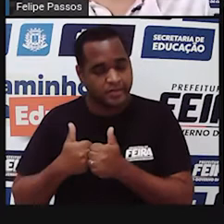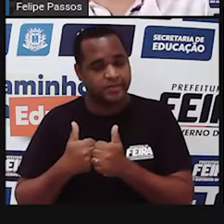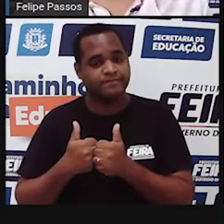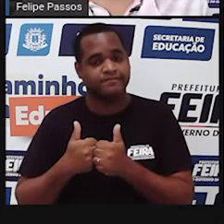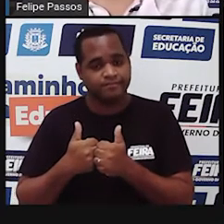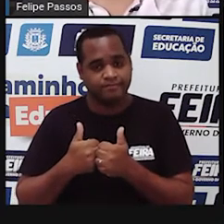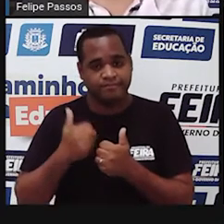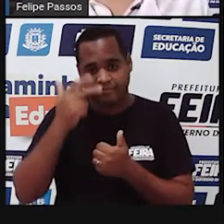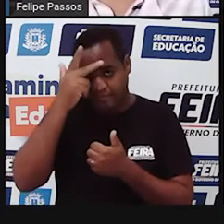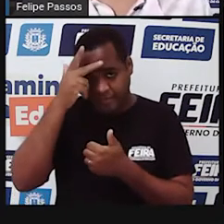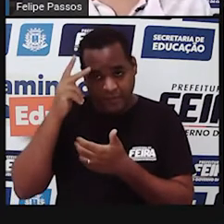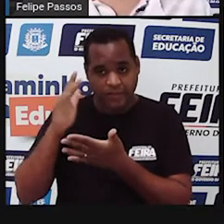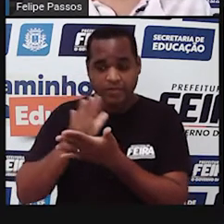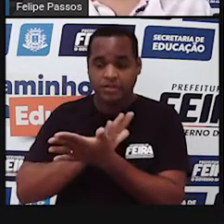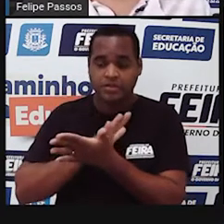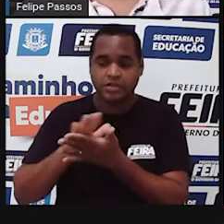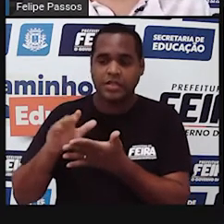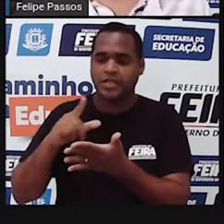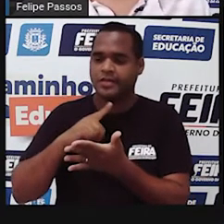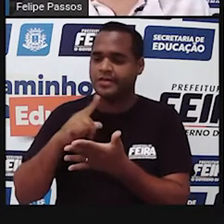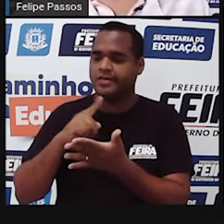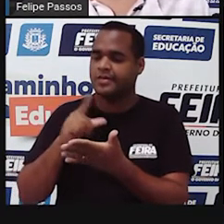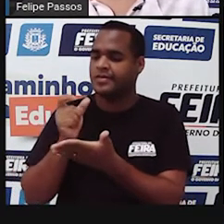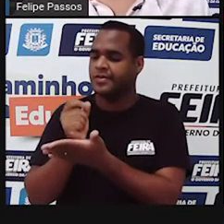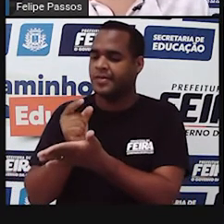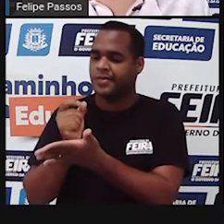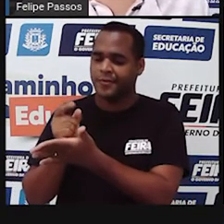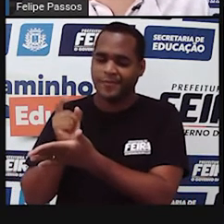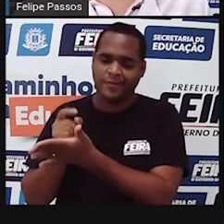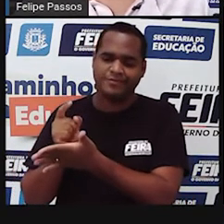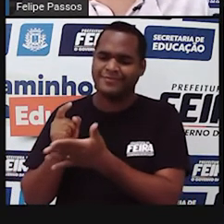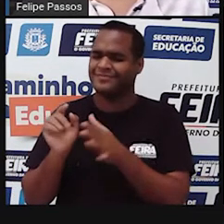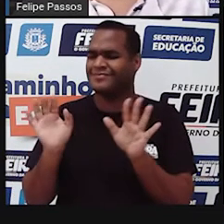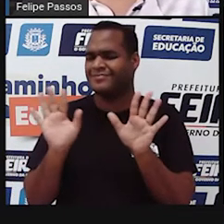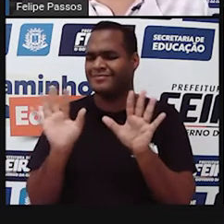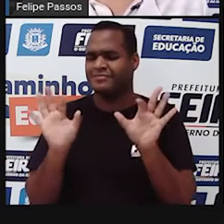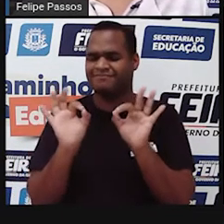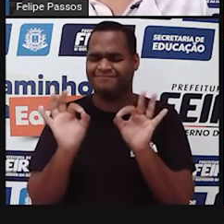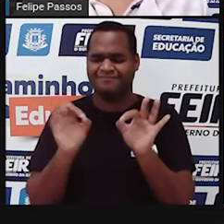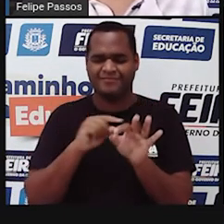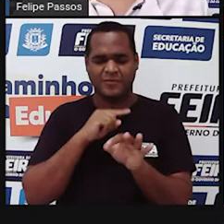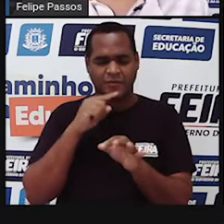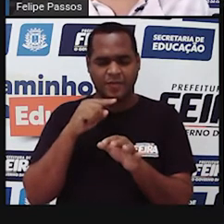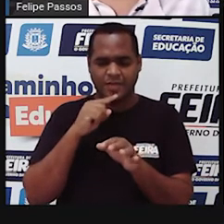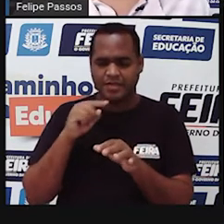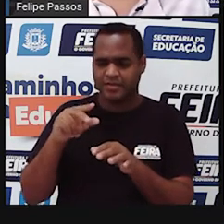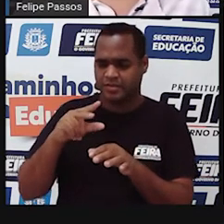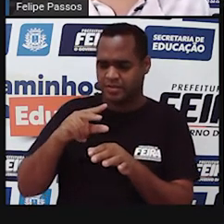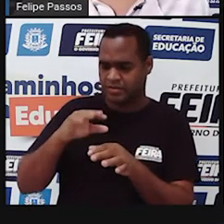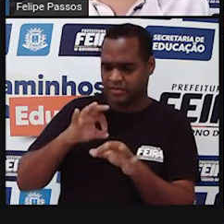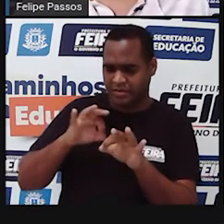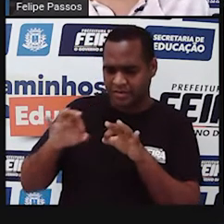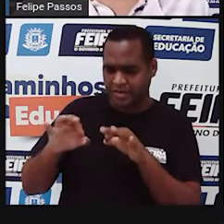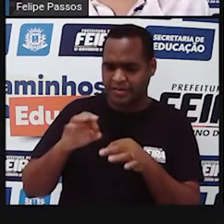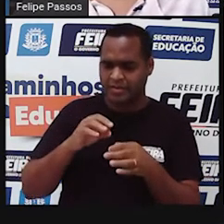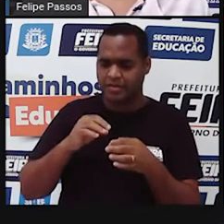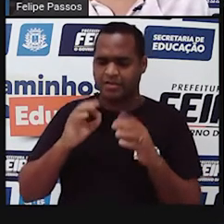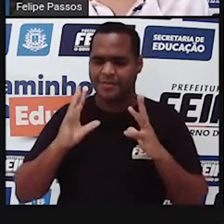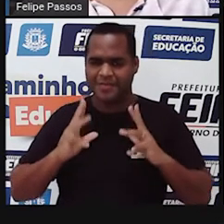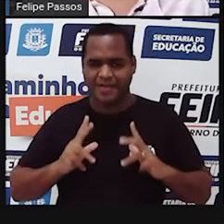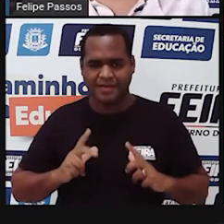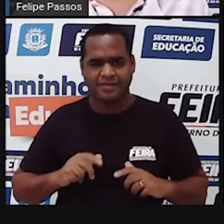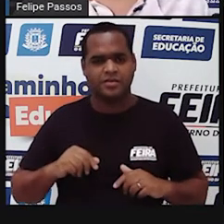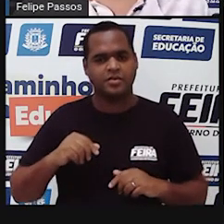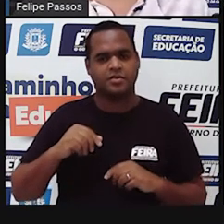não conseguem comprar os itens básicos, né? Que é higiene pessoal, a cesta básica